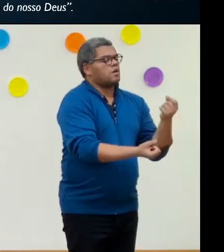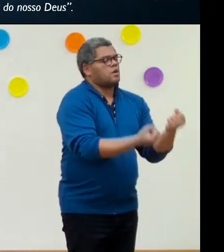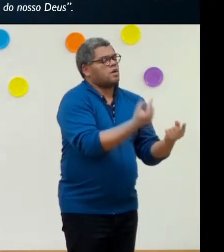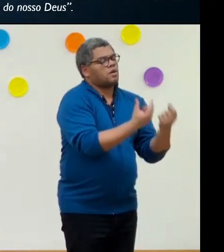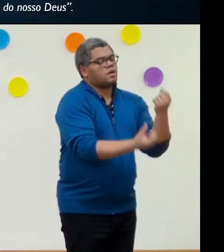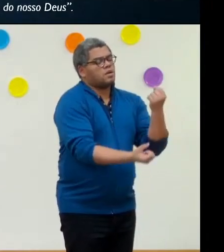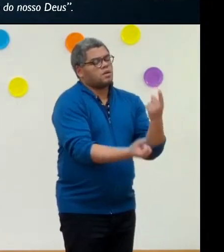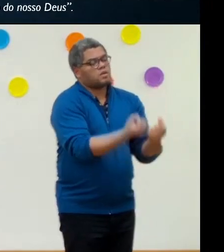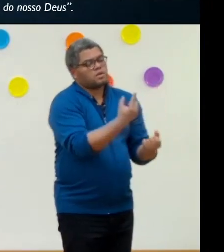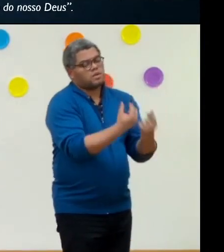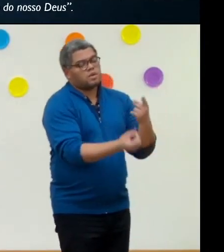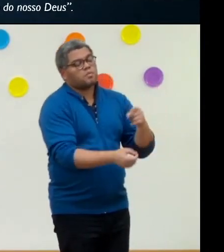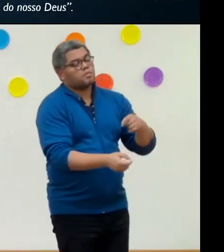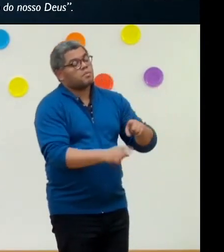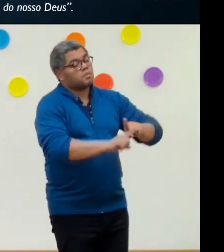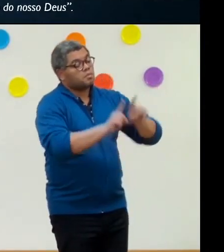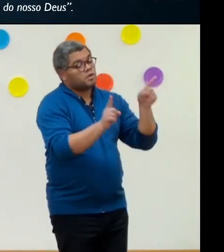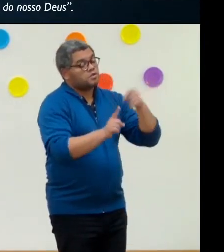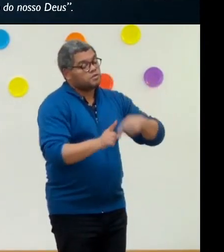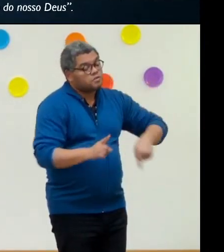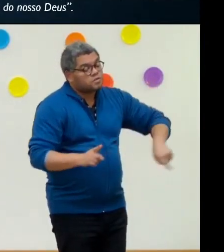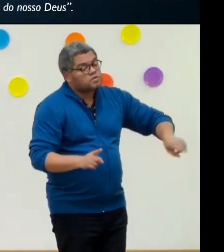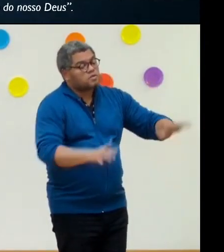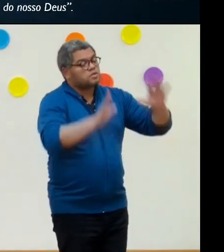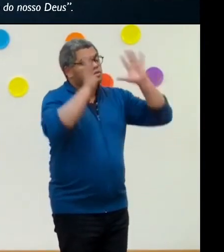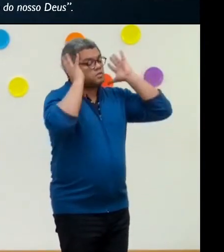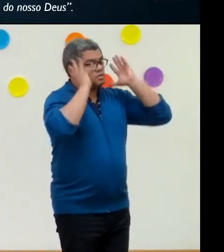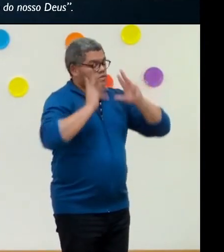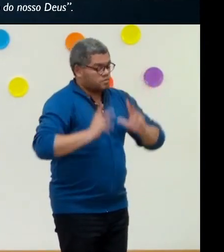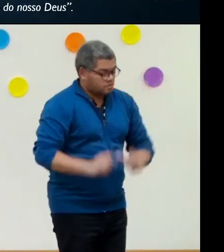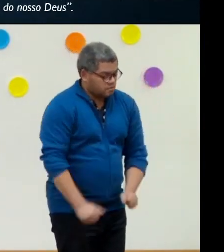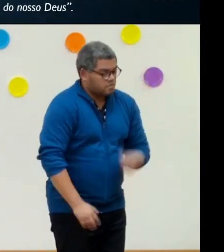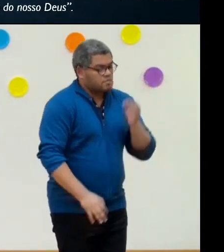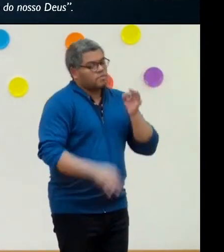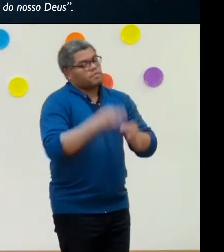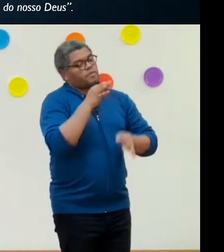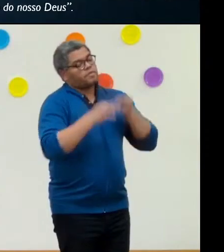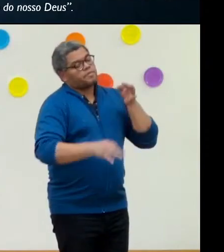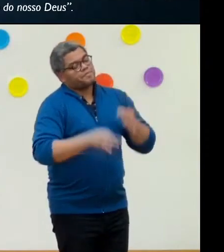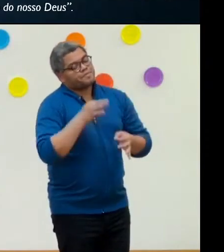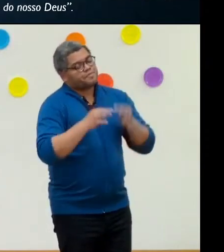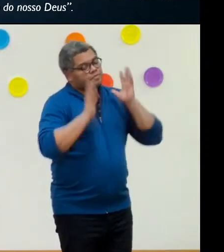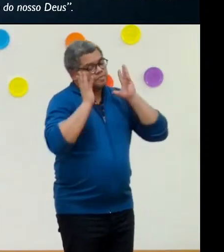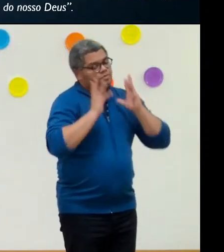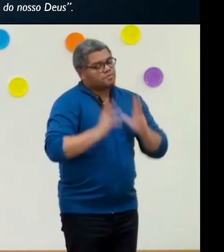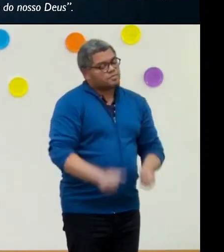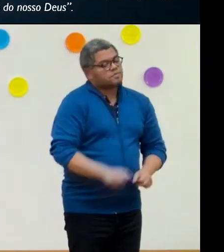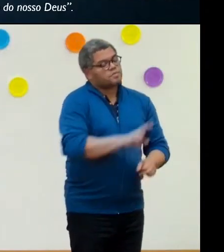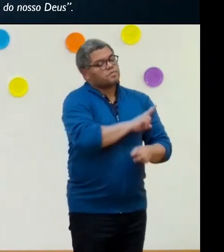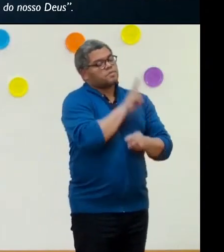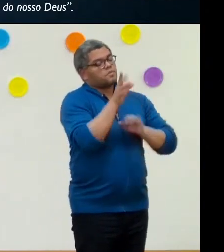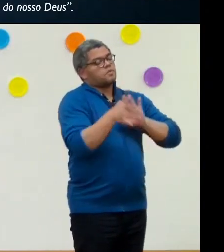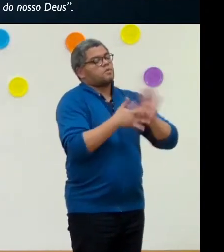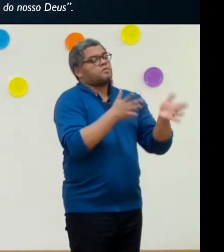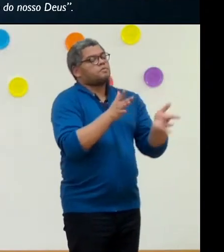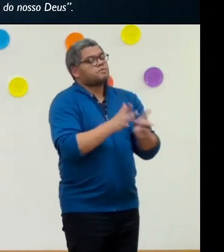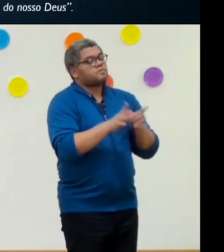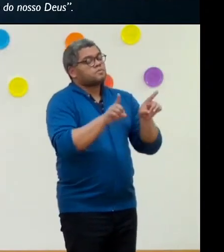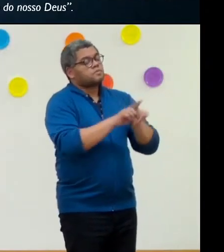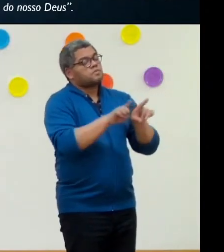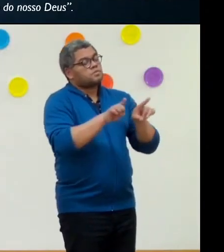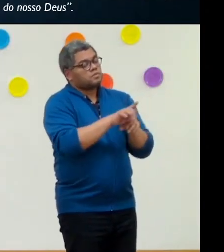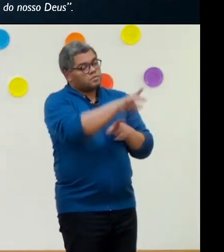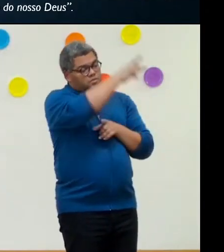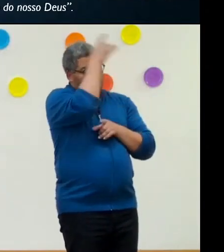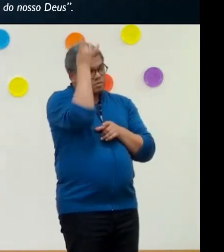lavastes, fostes santificados, mas fostes justificados em o nome do Senhor Jesus Cristo e no Espírito do nosso